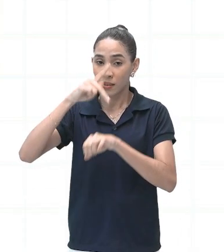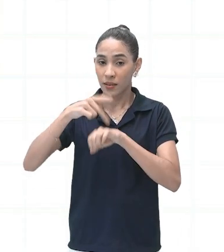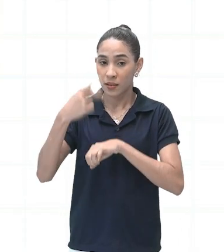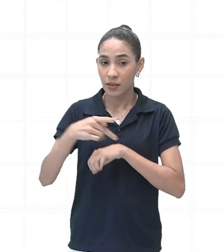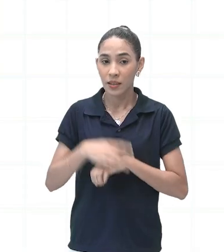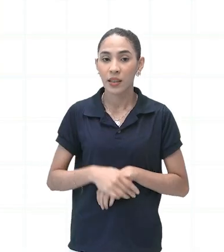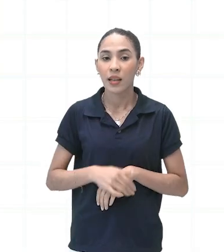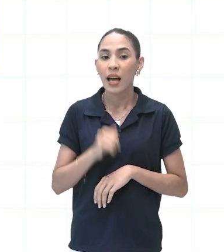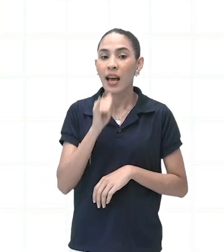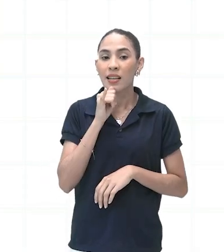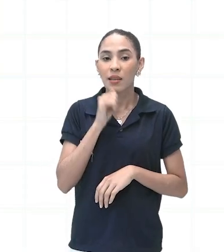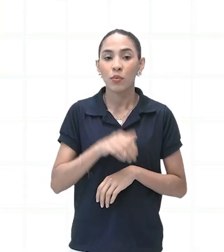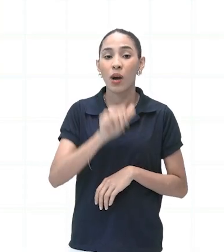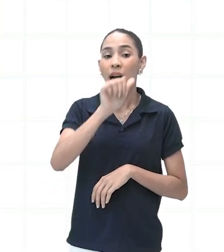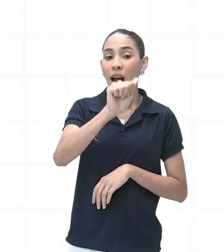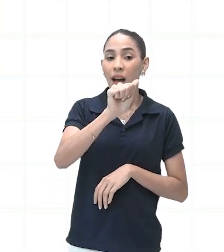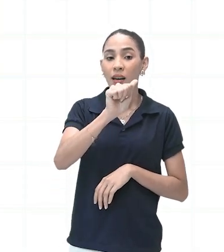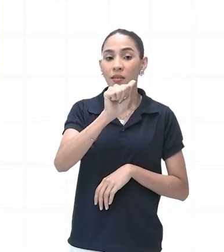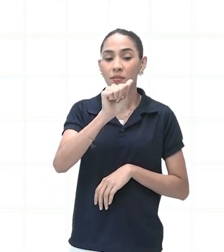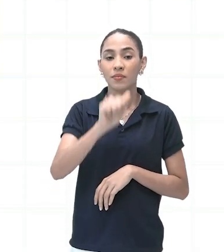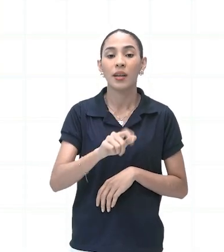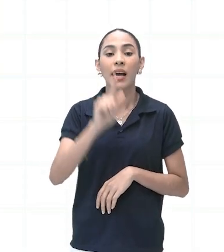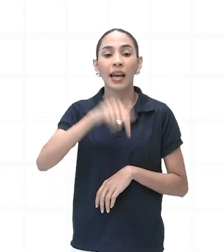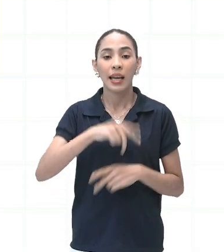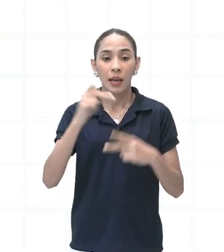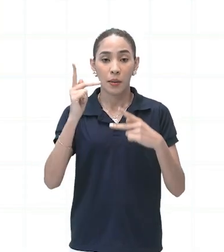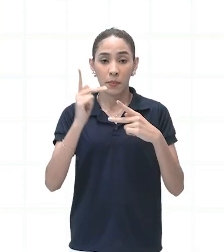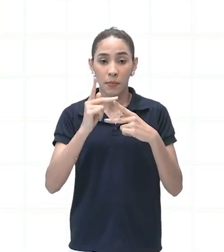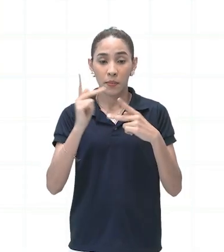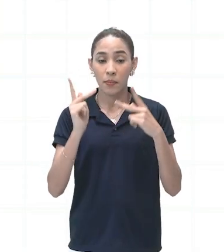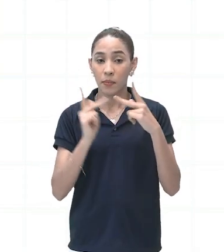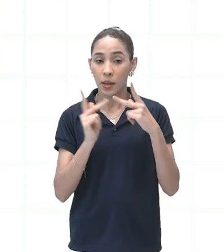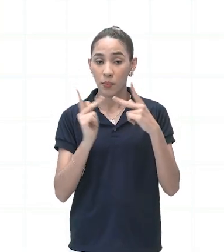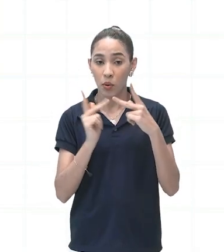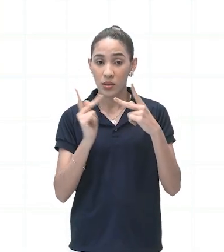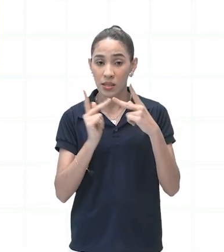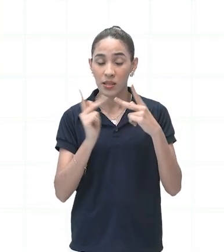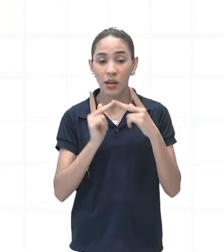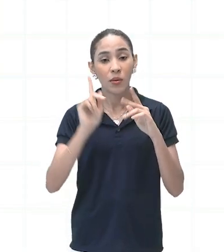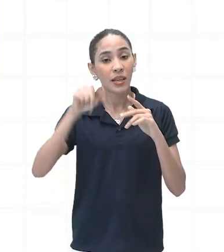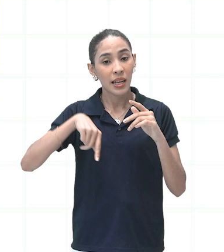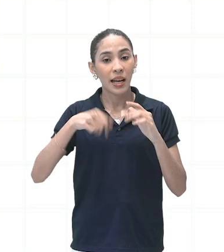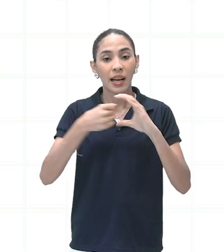dois as que eu enfatizei na minha fala são preposições.